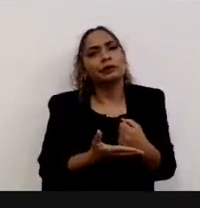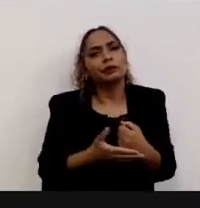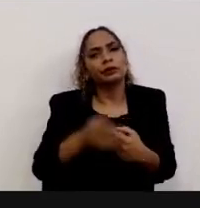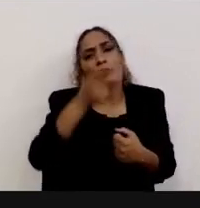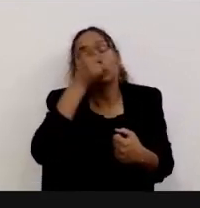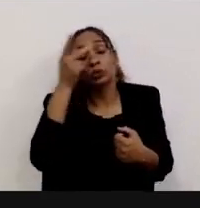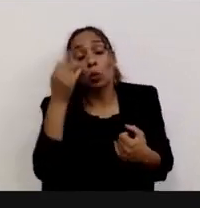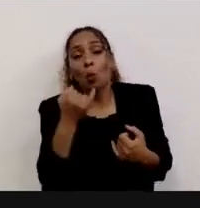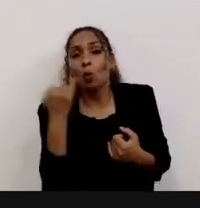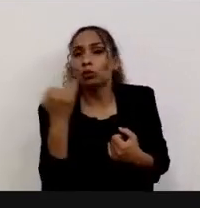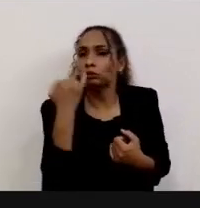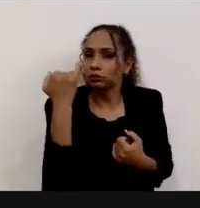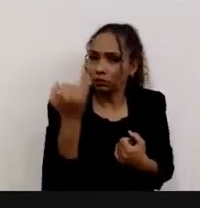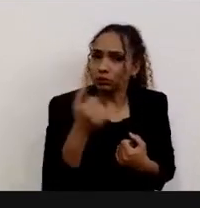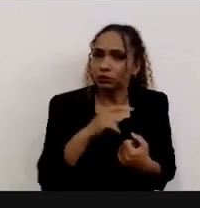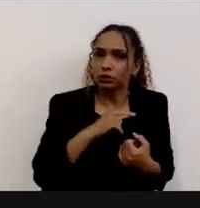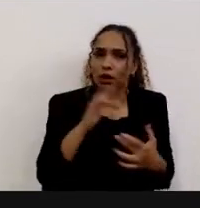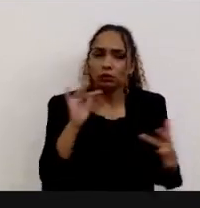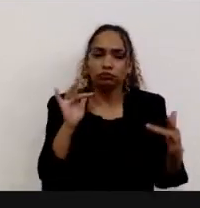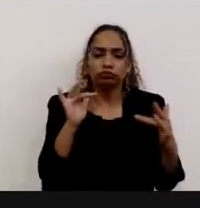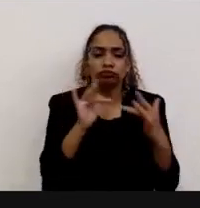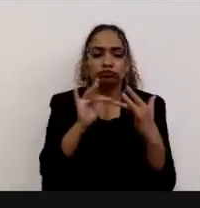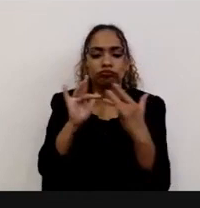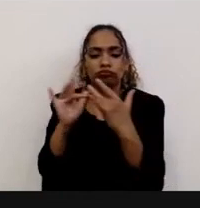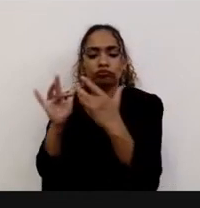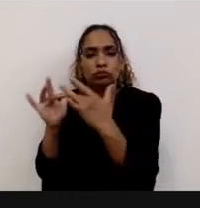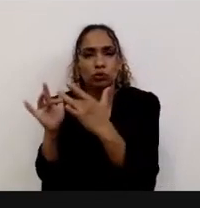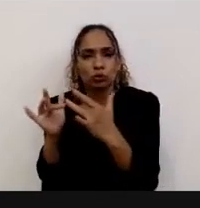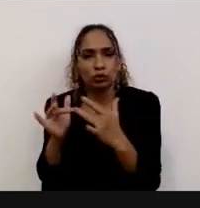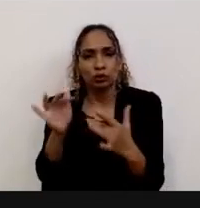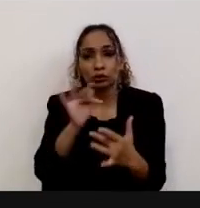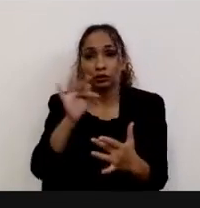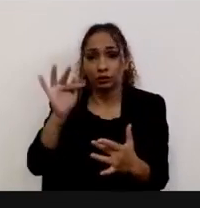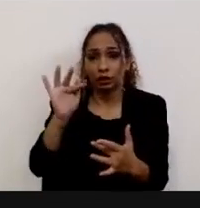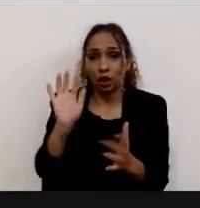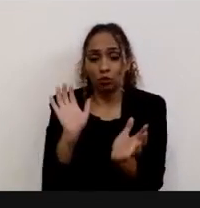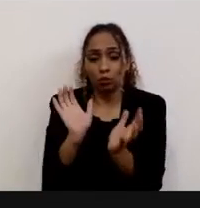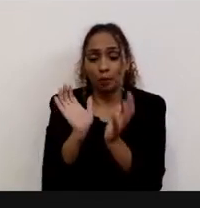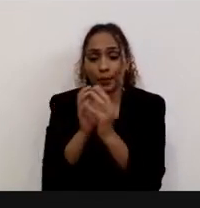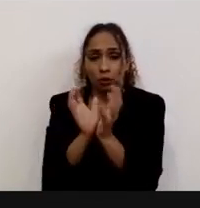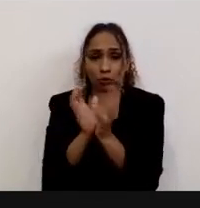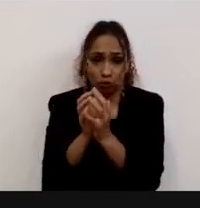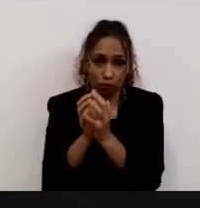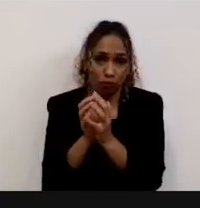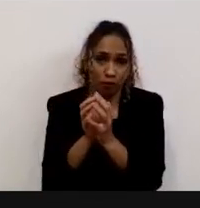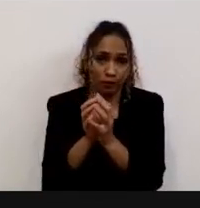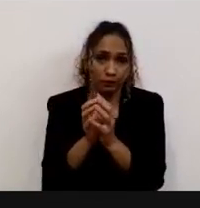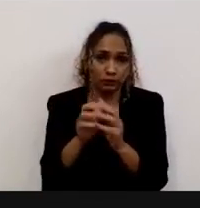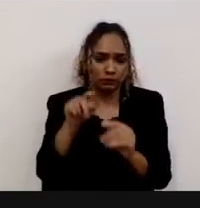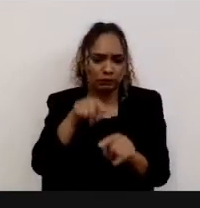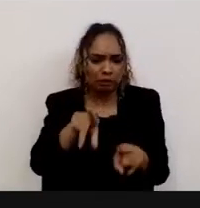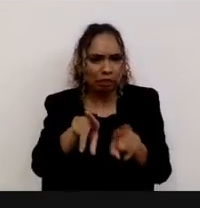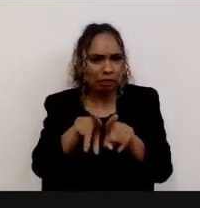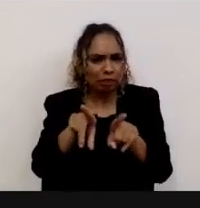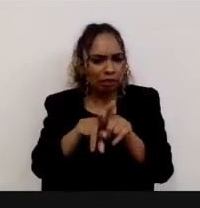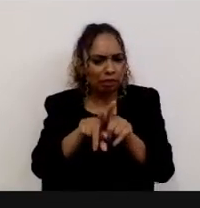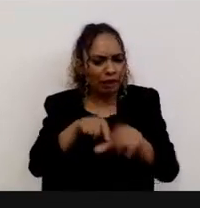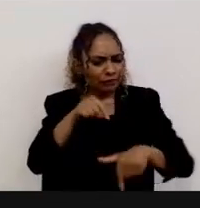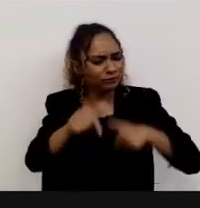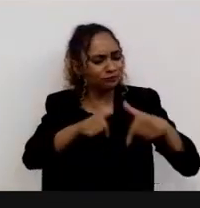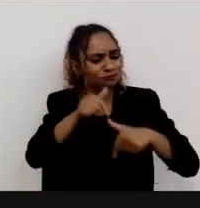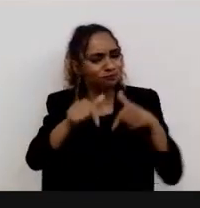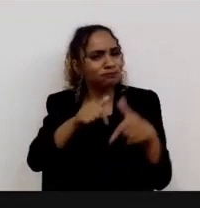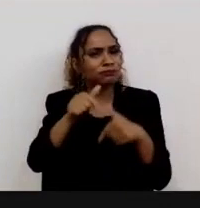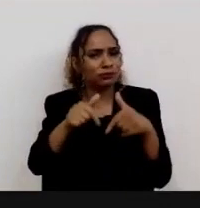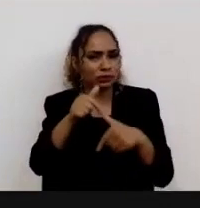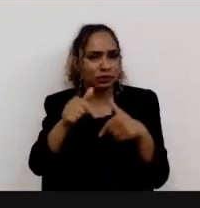são importantes, né. Eu tenho alguns contatos com o pessoal da Federal de Pernambuco, e lá eles também estão trabalhando muito fortemente,